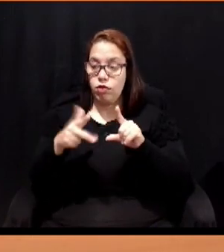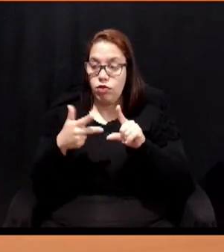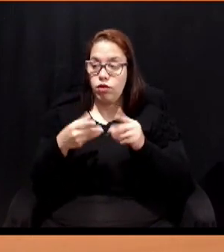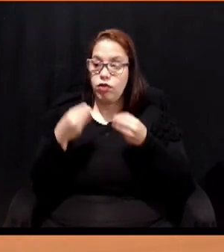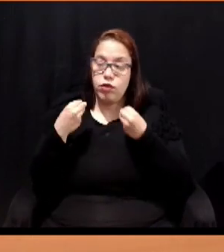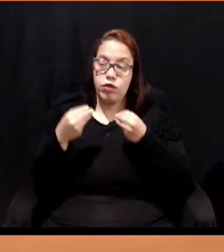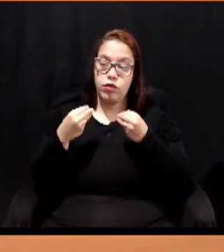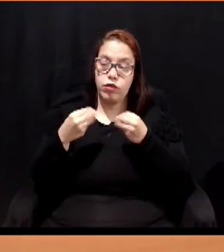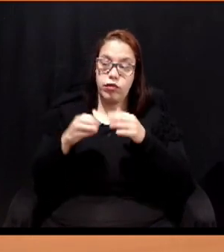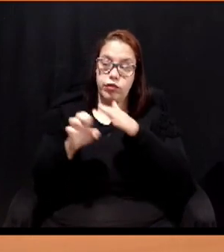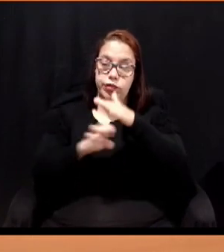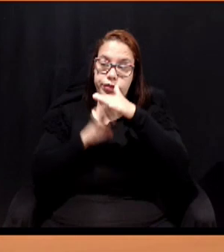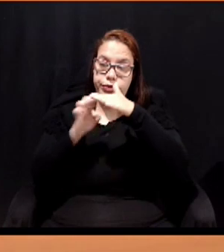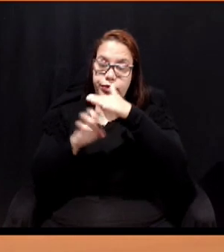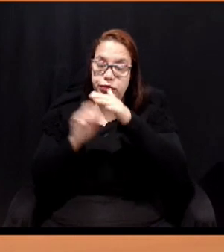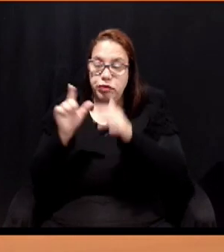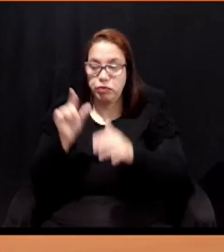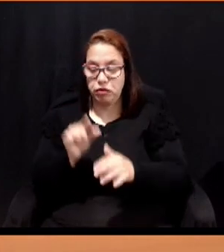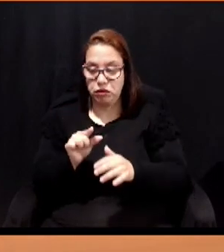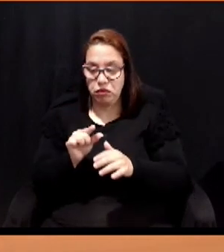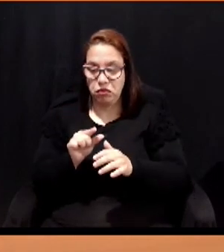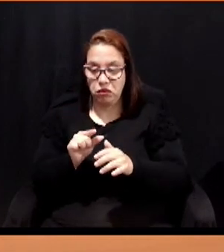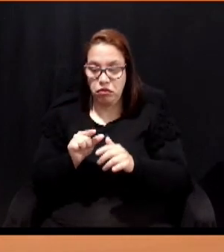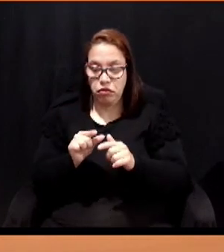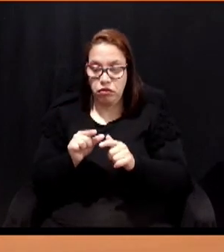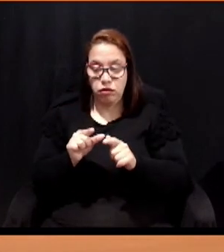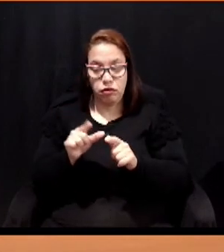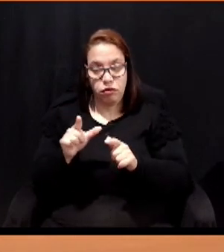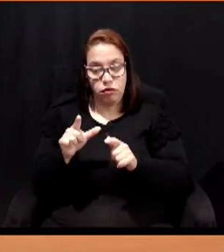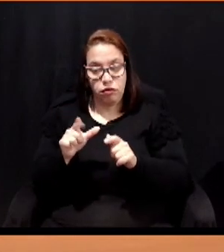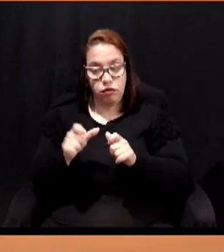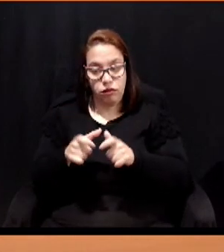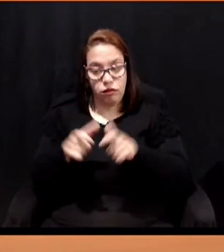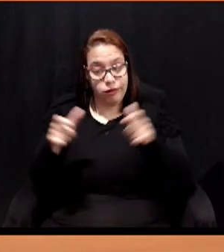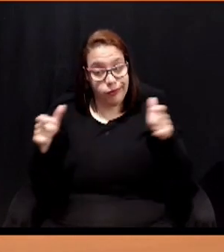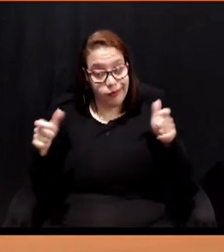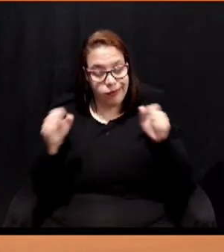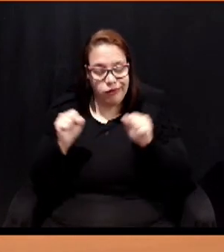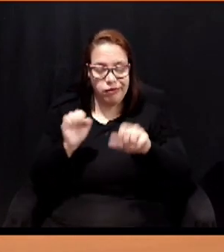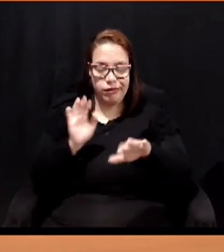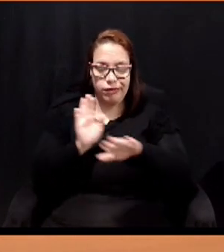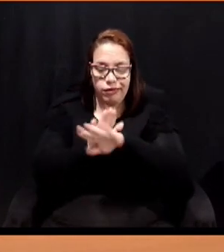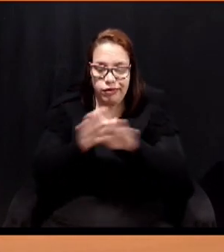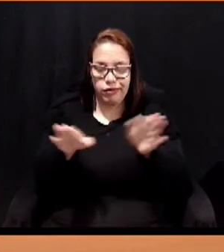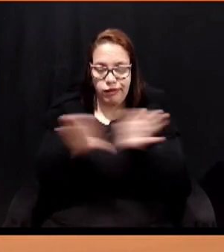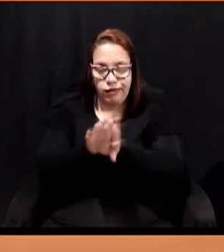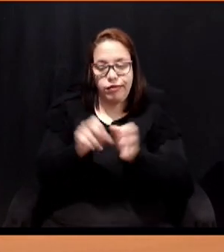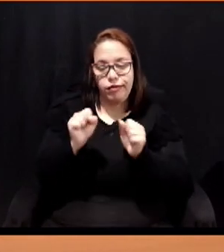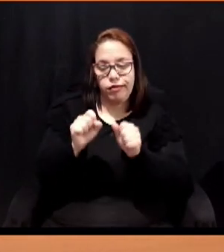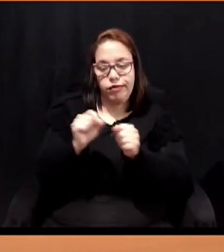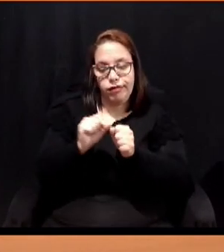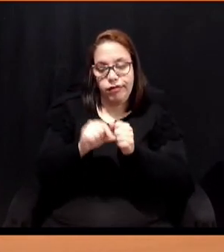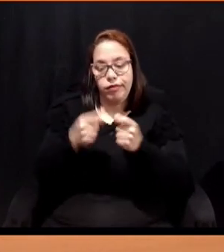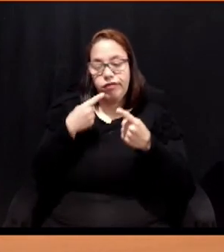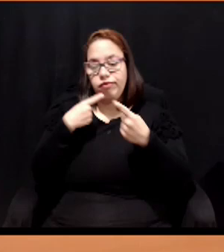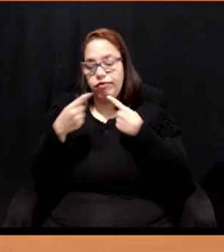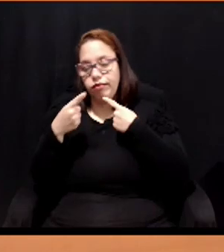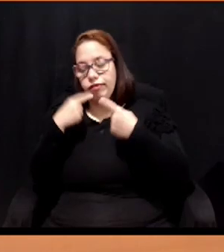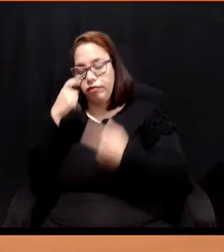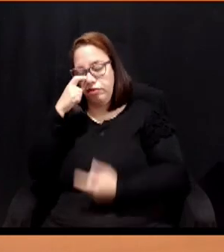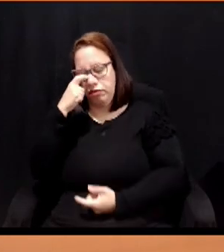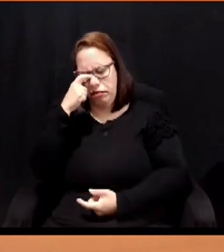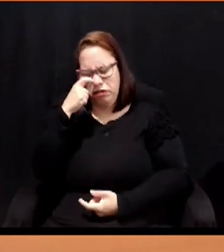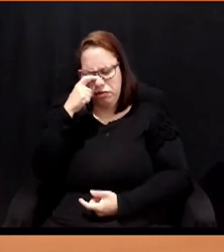empresas pequenas, médias, de todos os portes podem chegar para poder fazer esse diálogo, né, se isso é